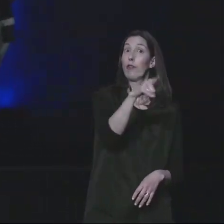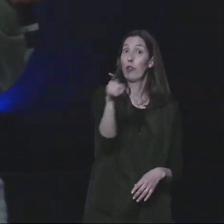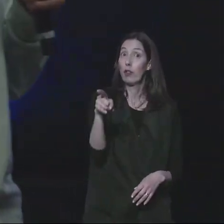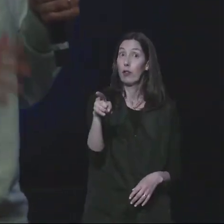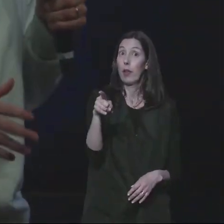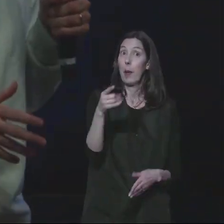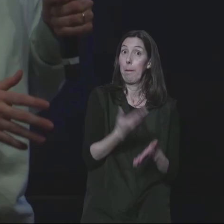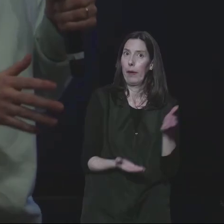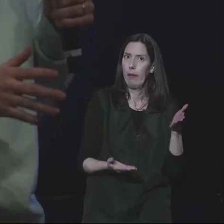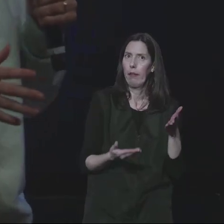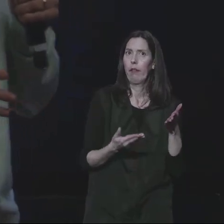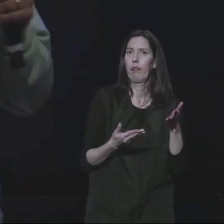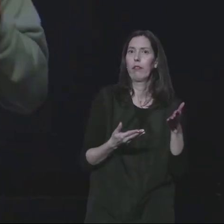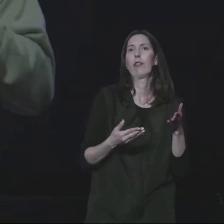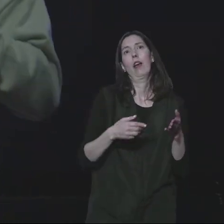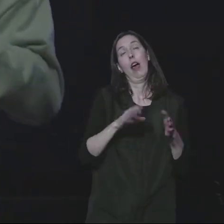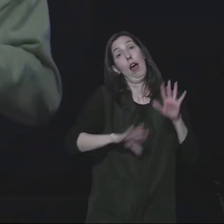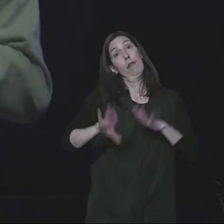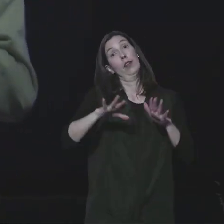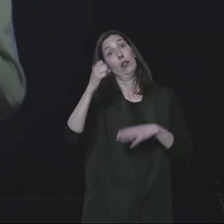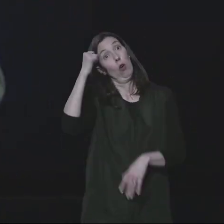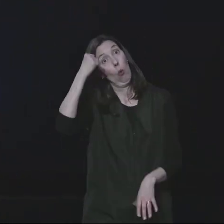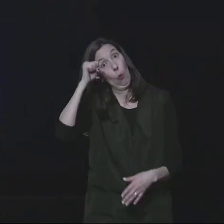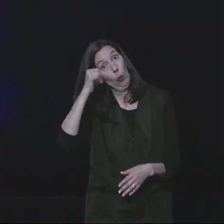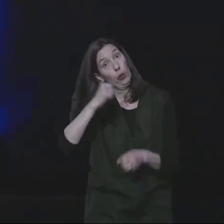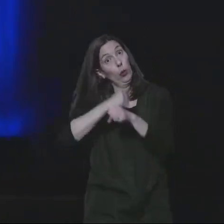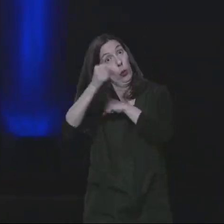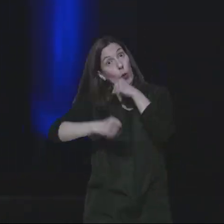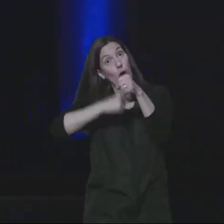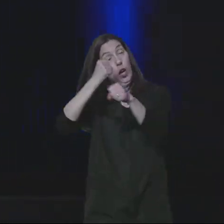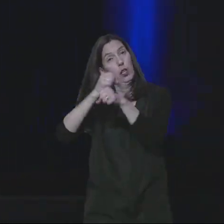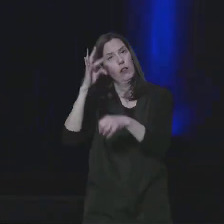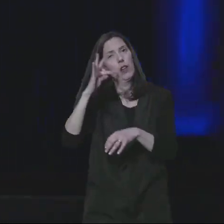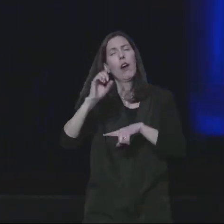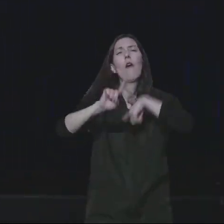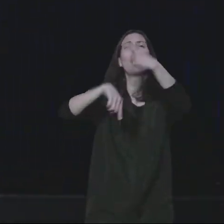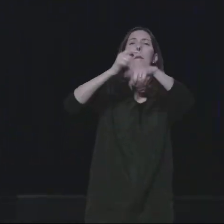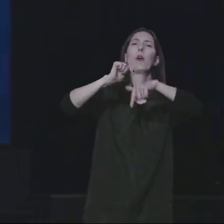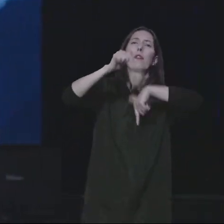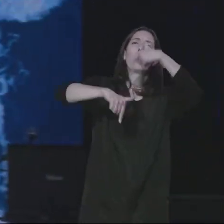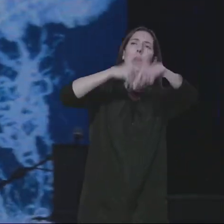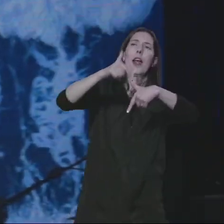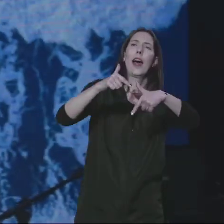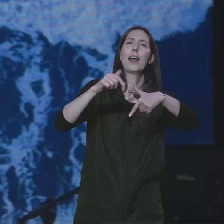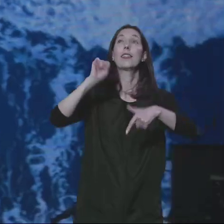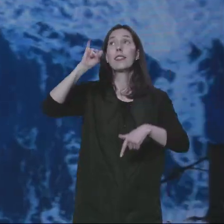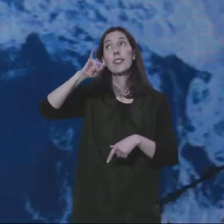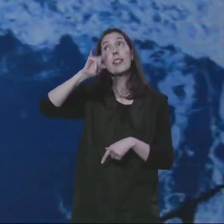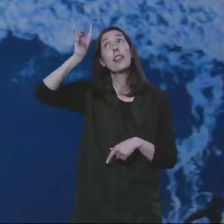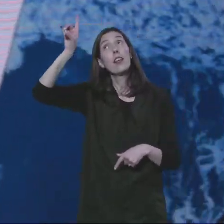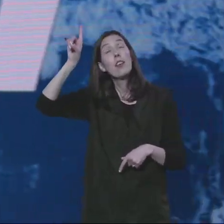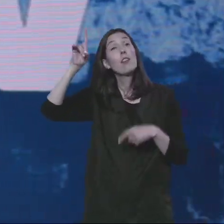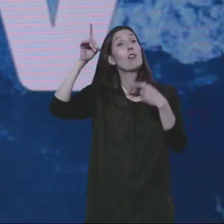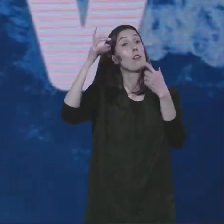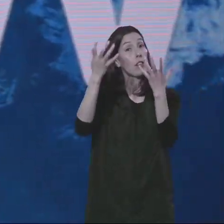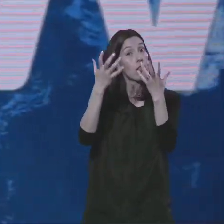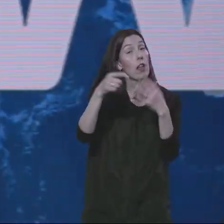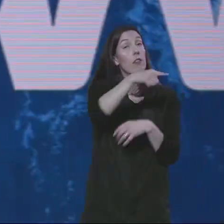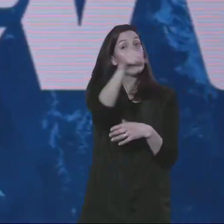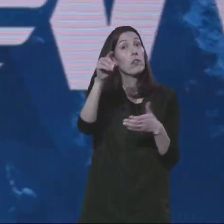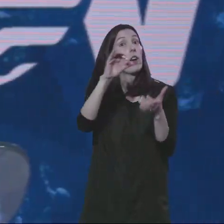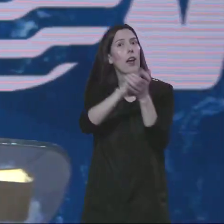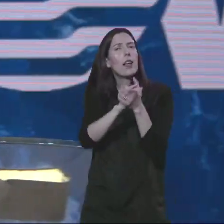talvez até 8. E aí depois vai ter o seu trabalho, você vai casar, se Deus quiser. Se Deus não quiser, você vai